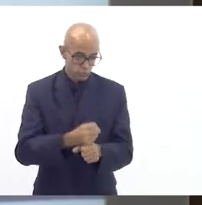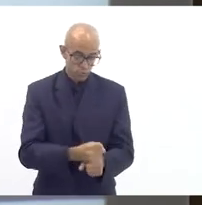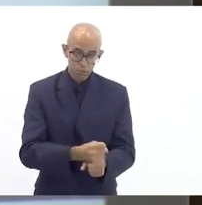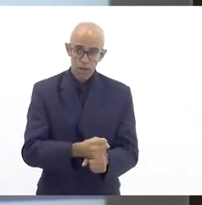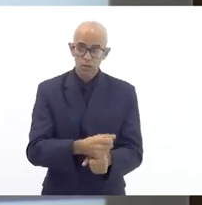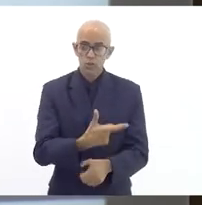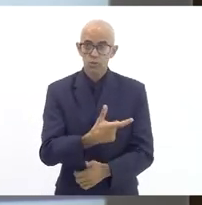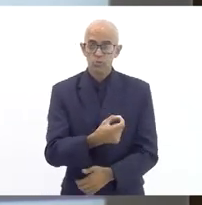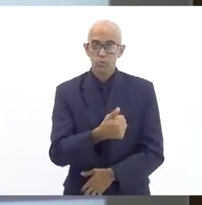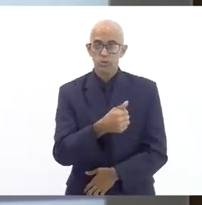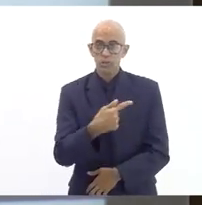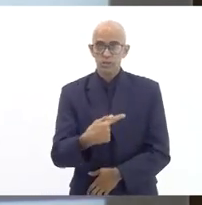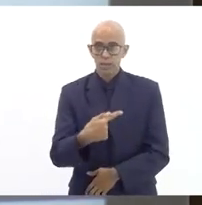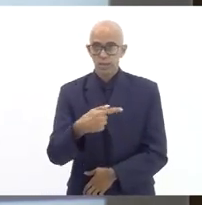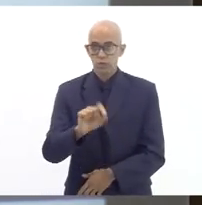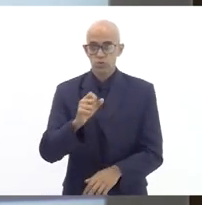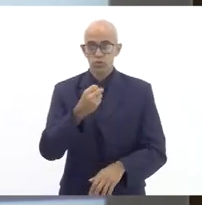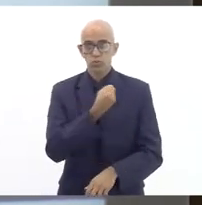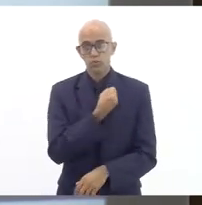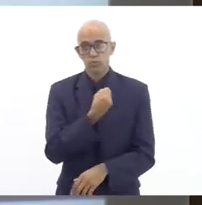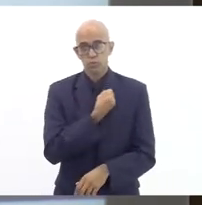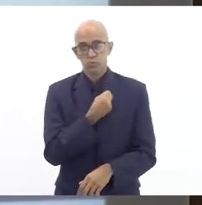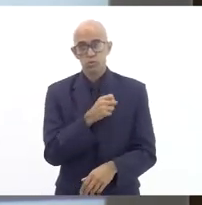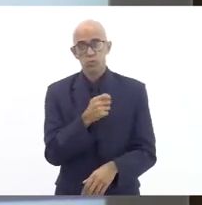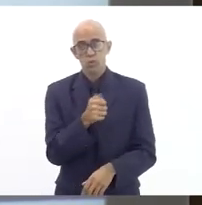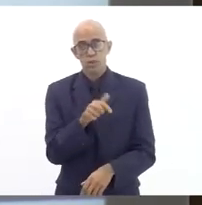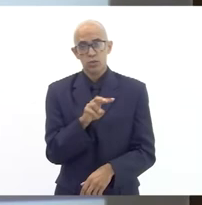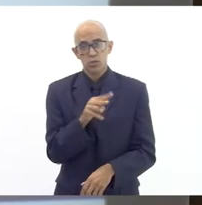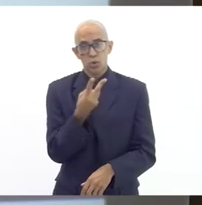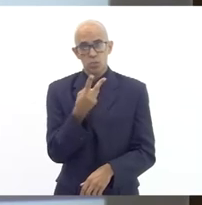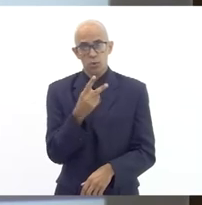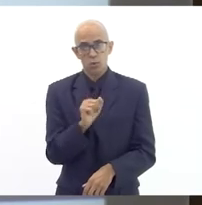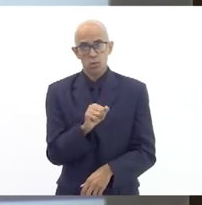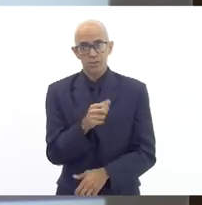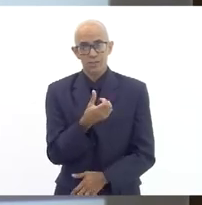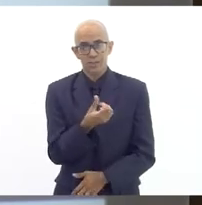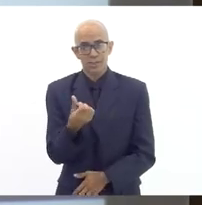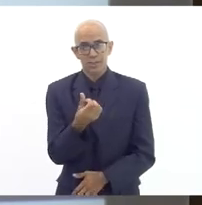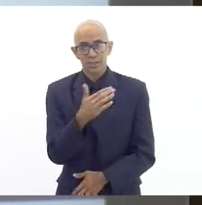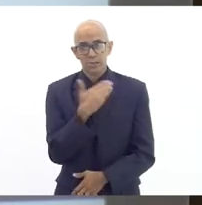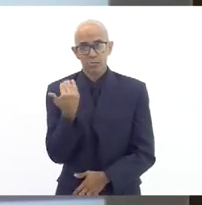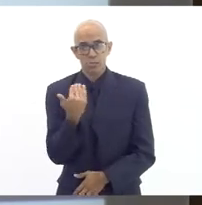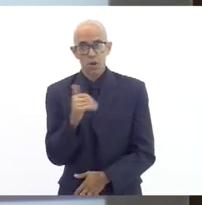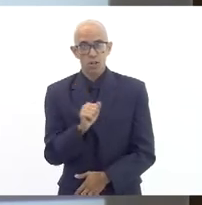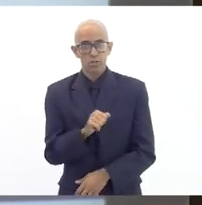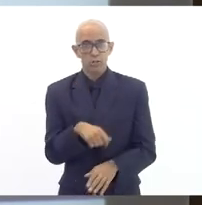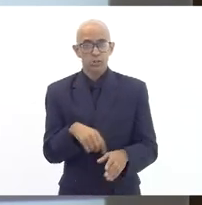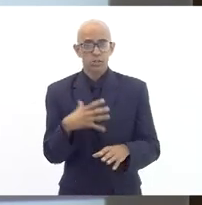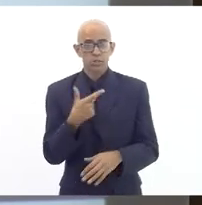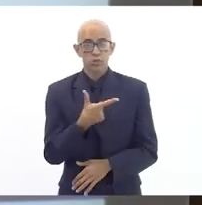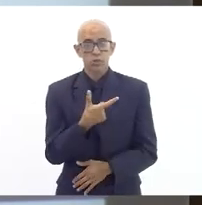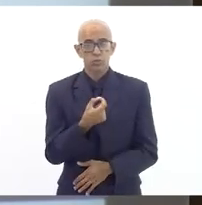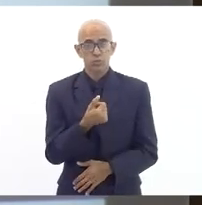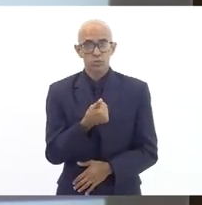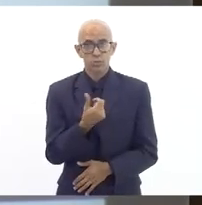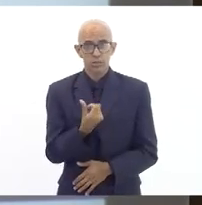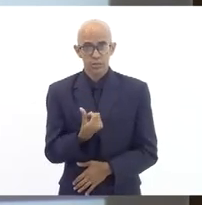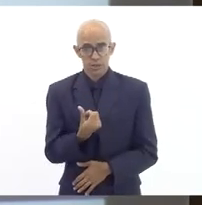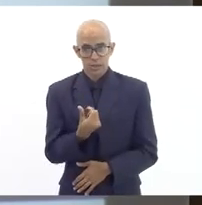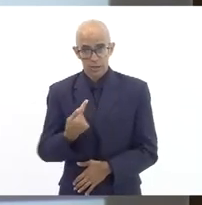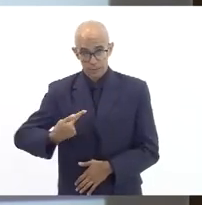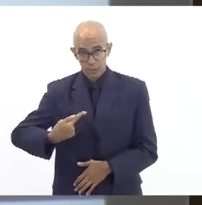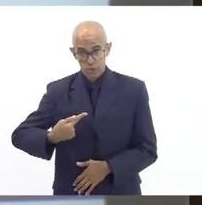2017, os números de registros quase dobraram. Foram 66 mortes registradas em 2017, 83